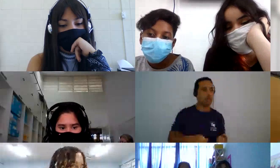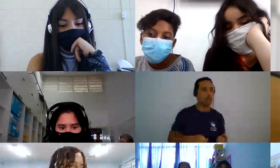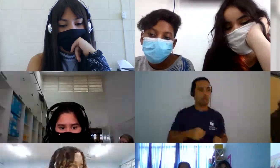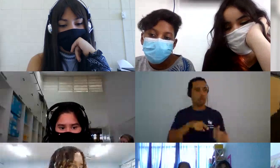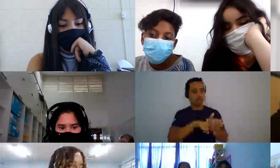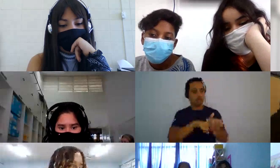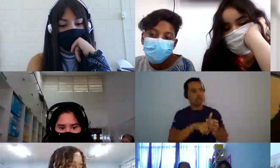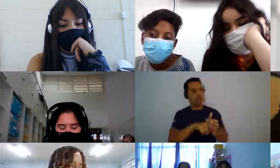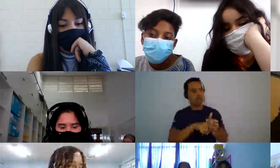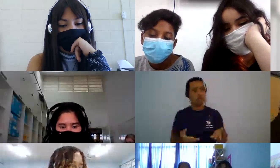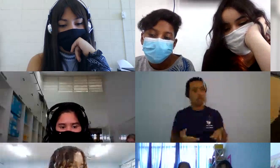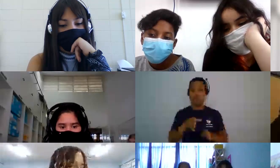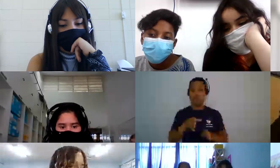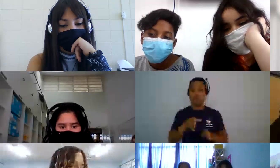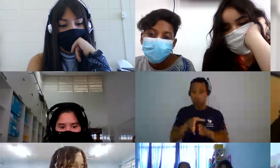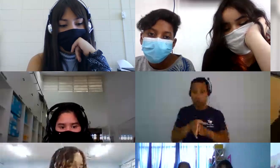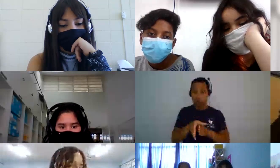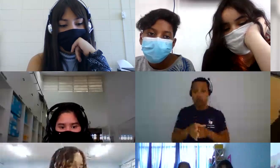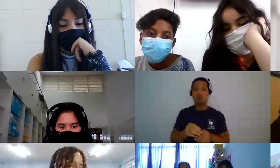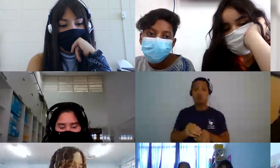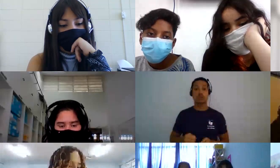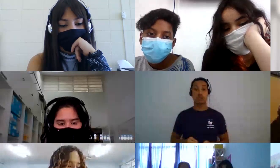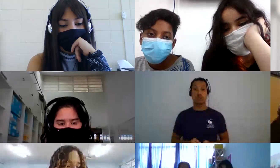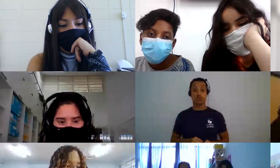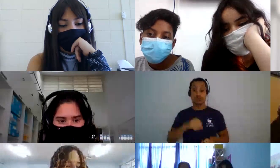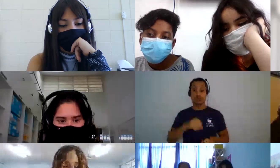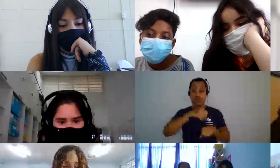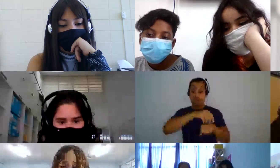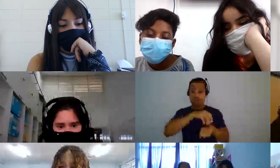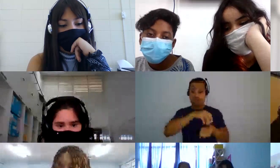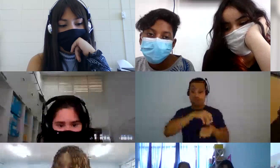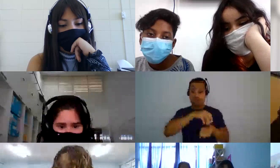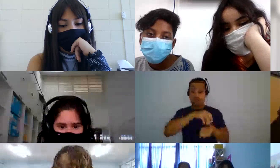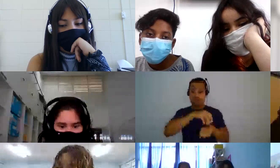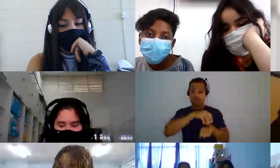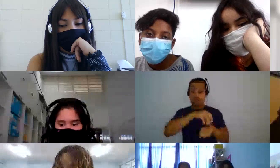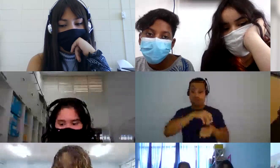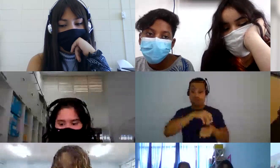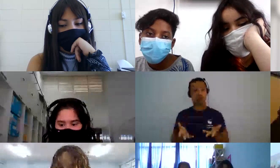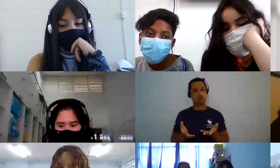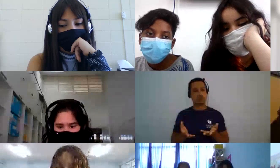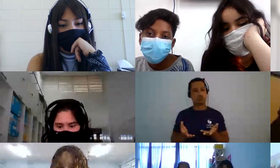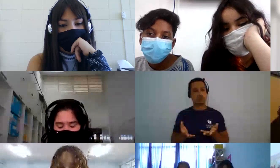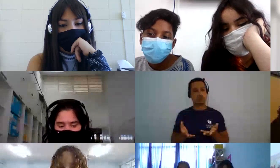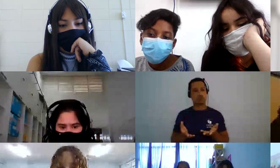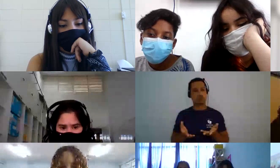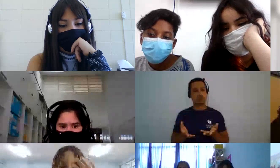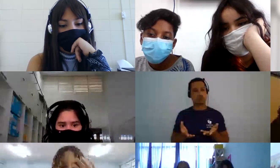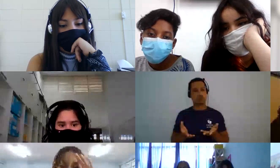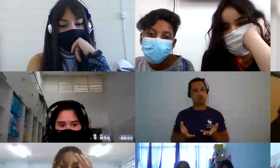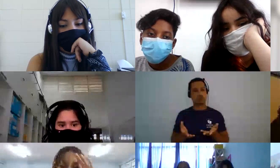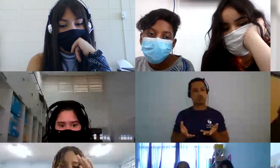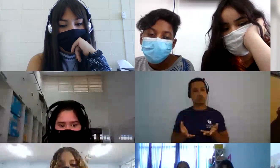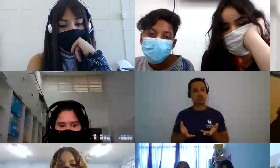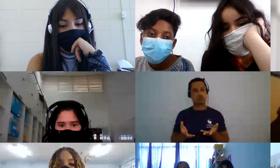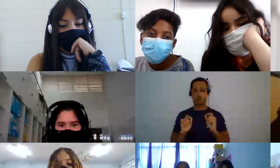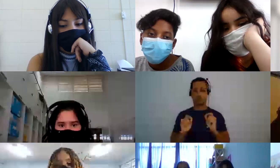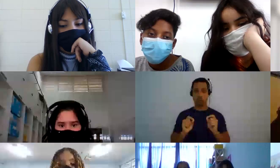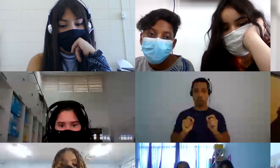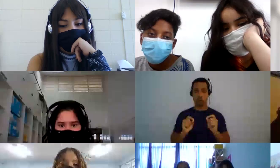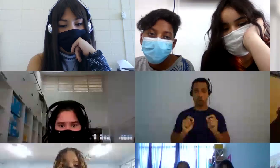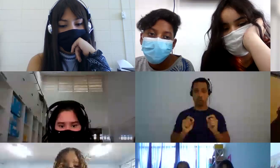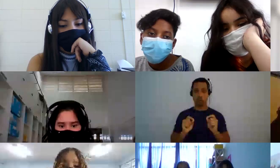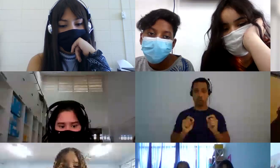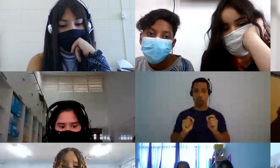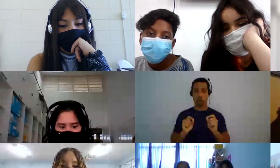essa meninada tem que começar a falar, olha, Rayane, vou te dar uma dica. Hoje as coisas que funcionam melhor são os métodos de